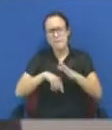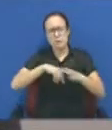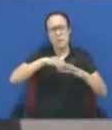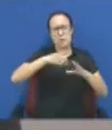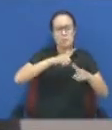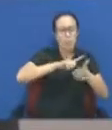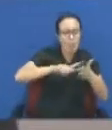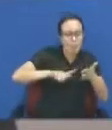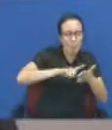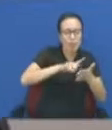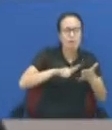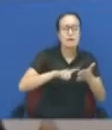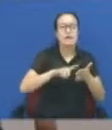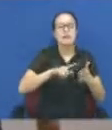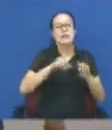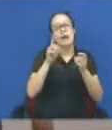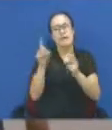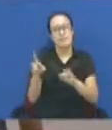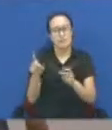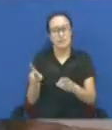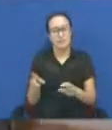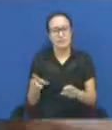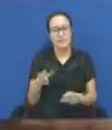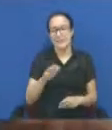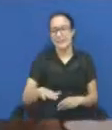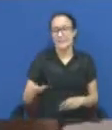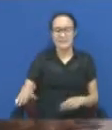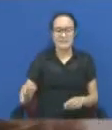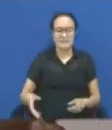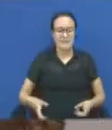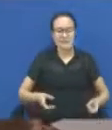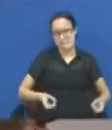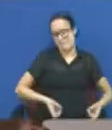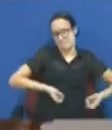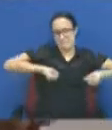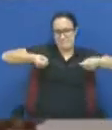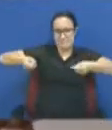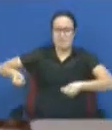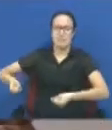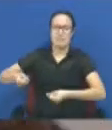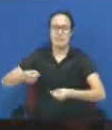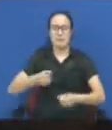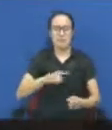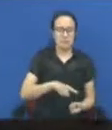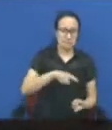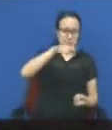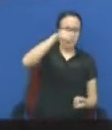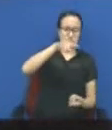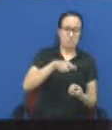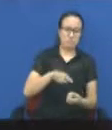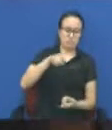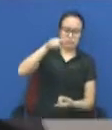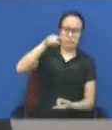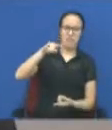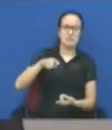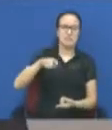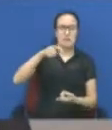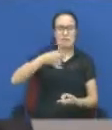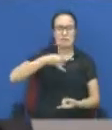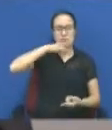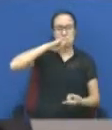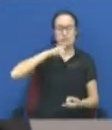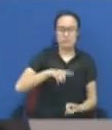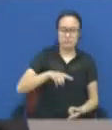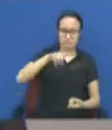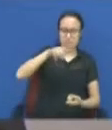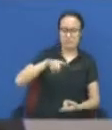álcool. Então, essas crianças recebiam os engradados com litros sujos, né? Então, o resto de conhaque, o resto de cinzano. Muitos amigos